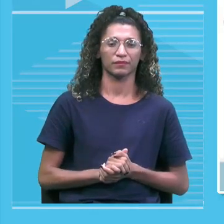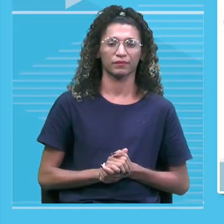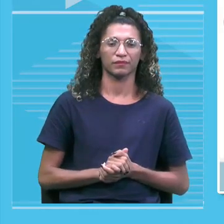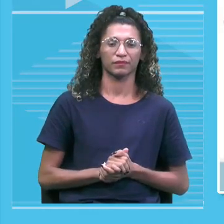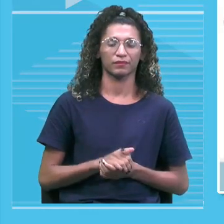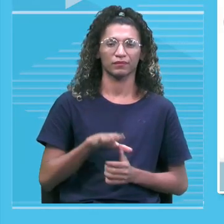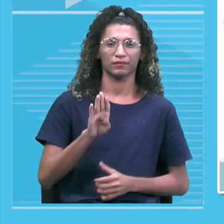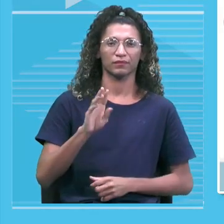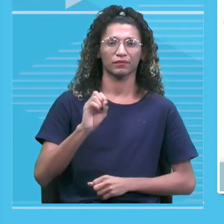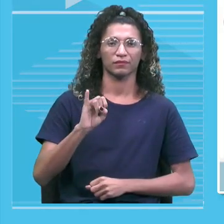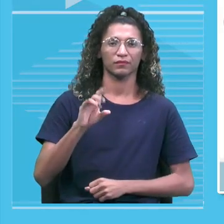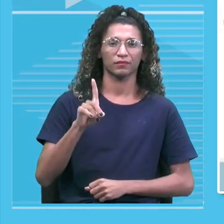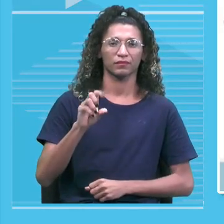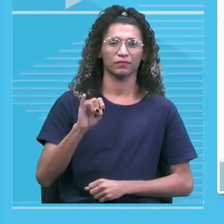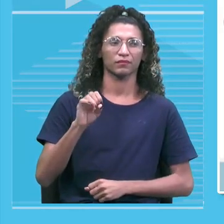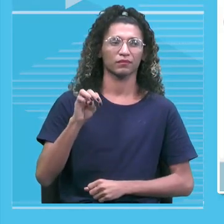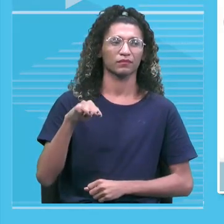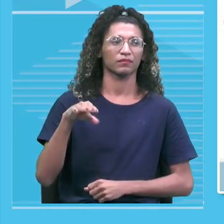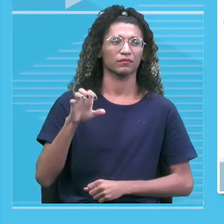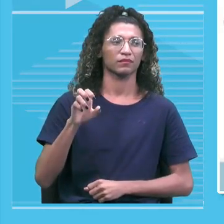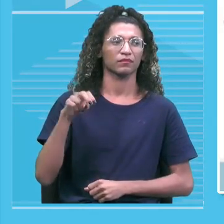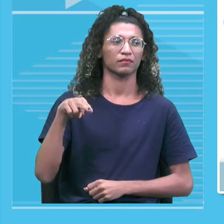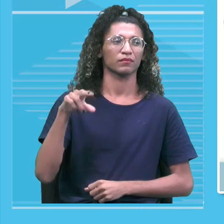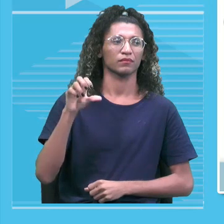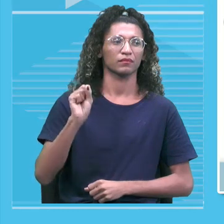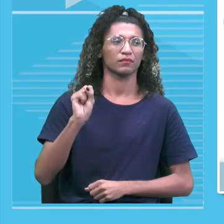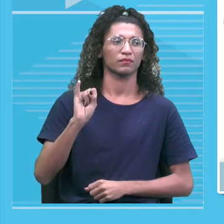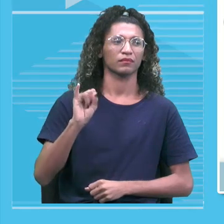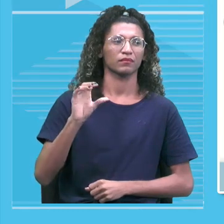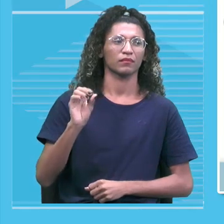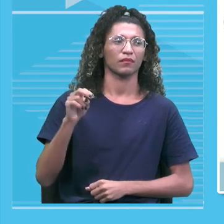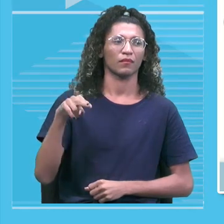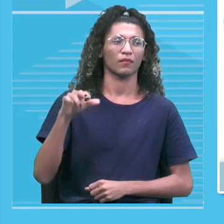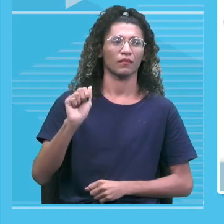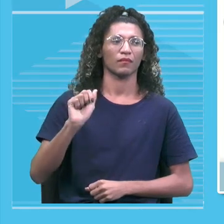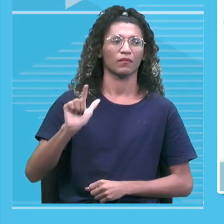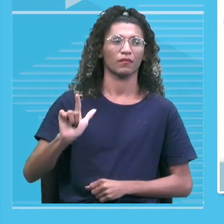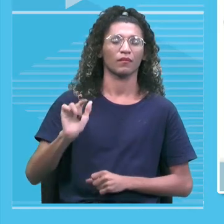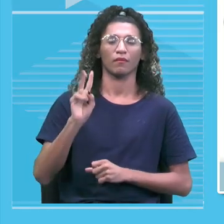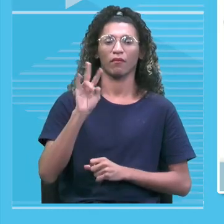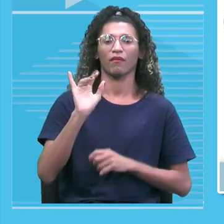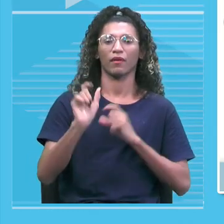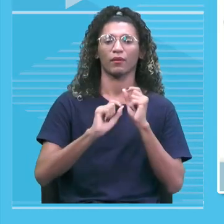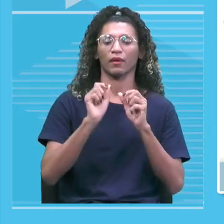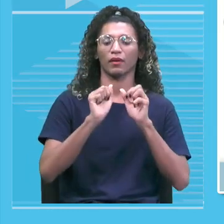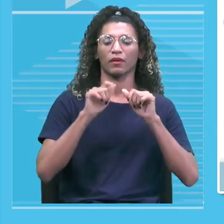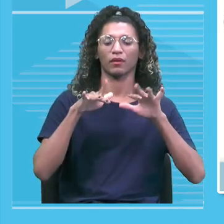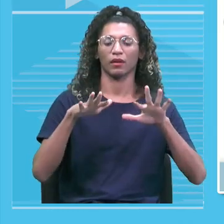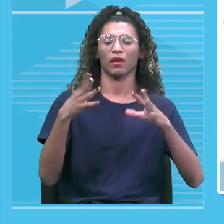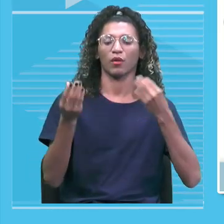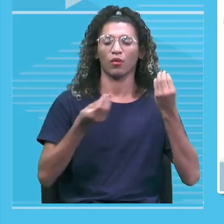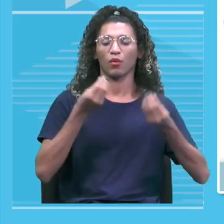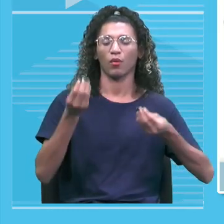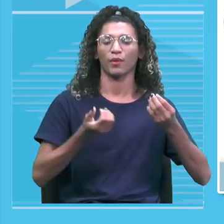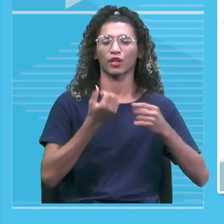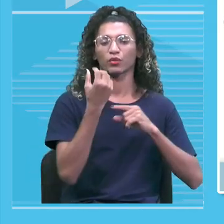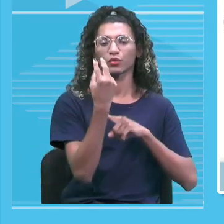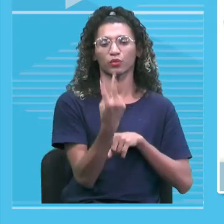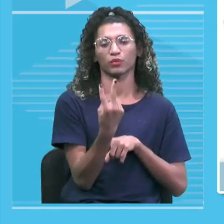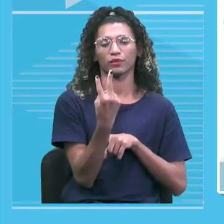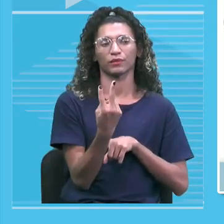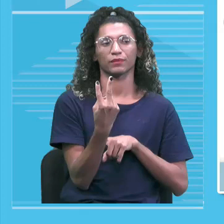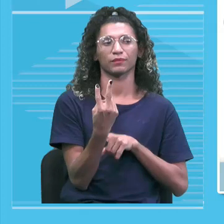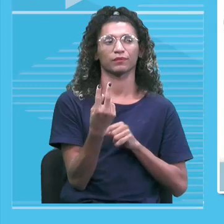bidimensional ela vai se propagar em duas dimensões tá